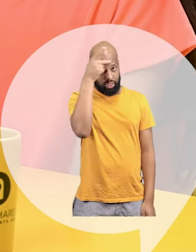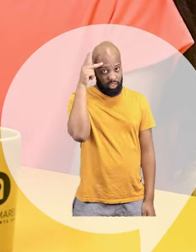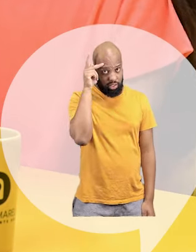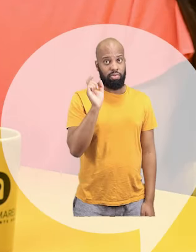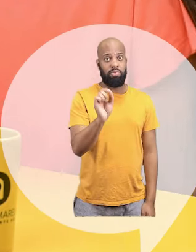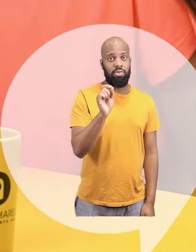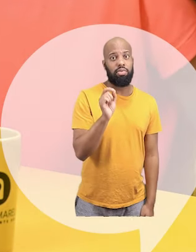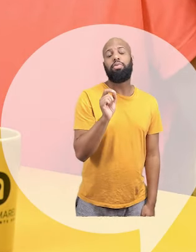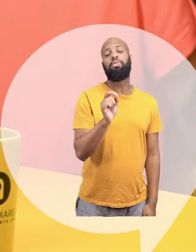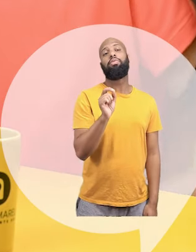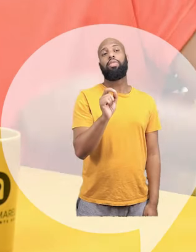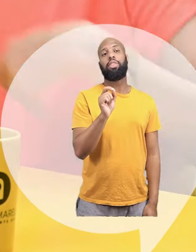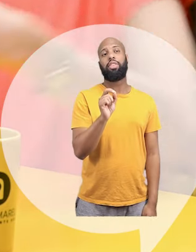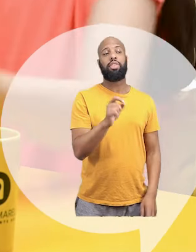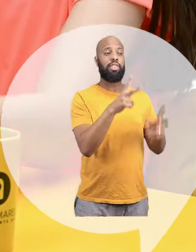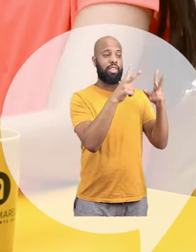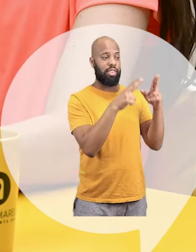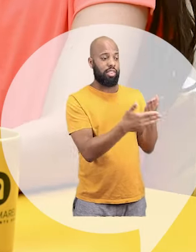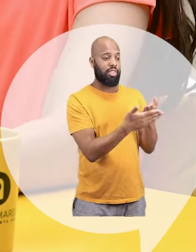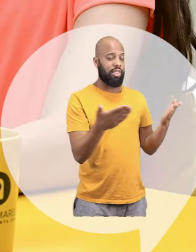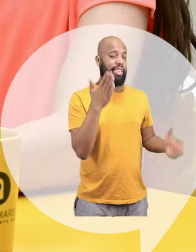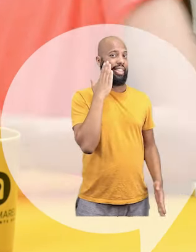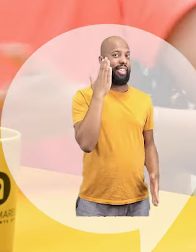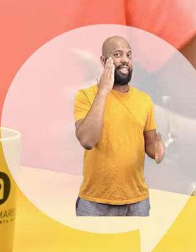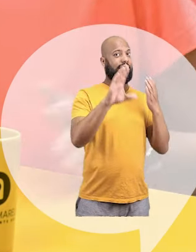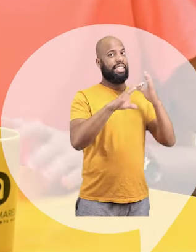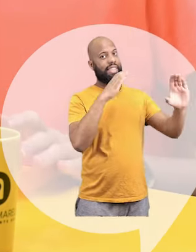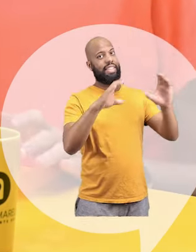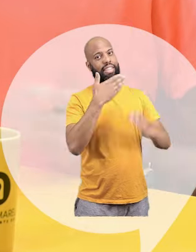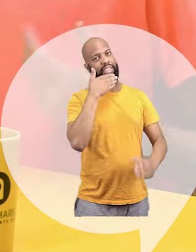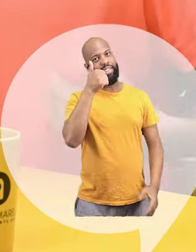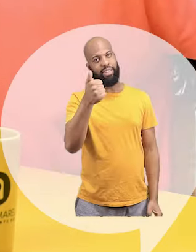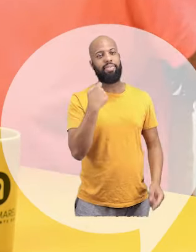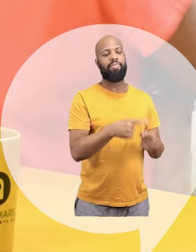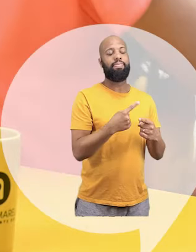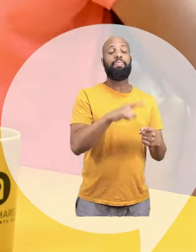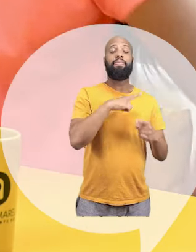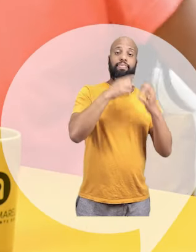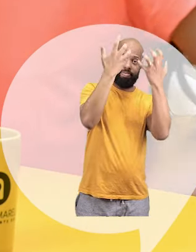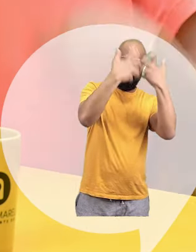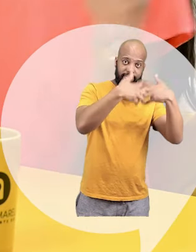esse código de novo as pessoas se fosse igual a vocês assim que sabe cantar